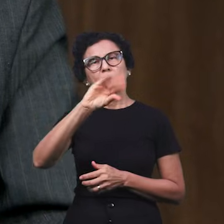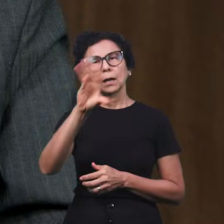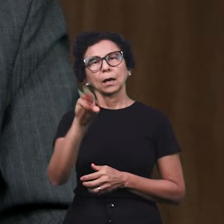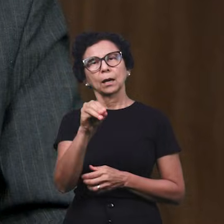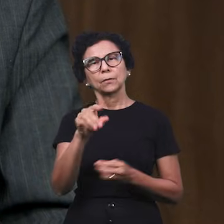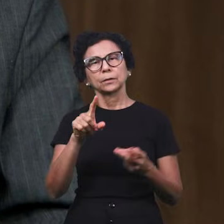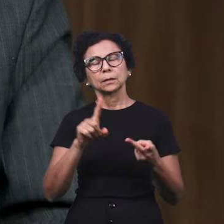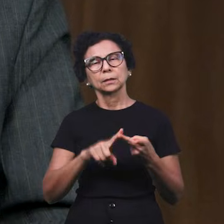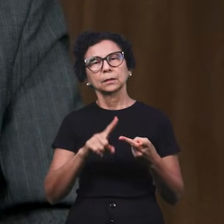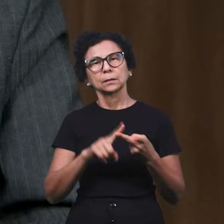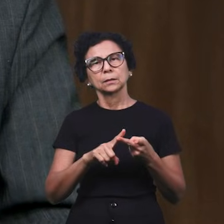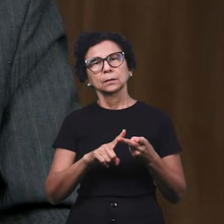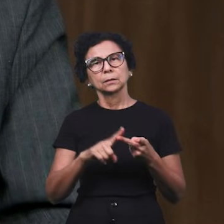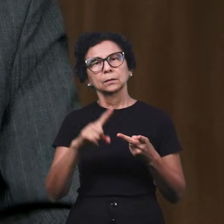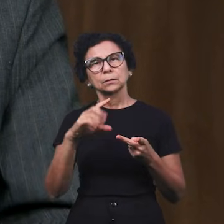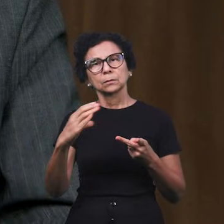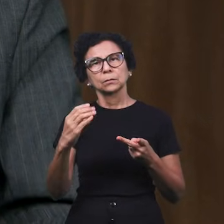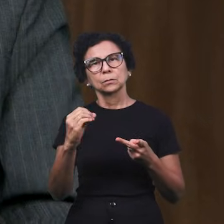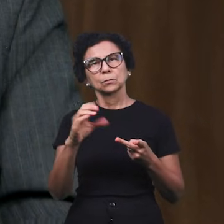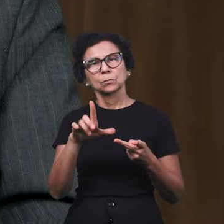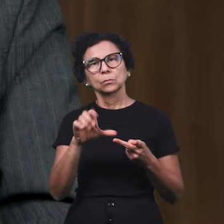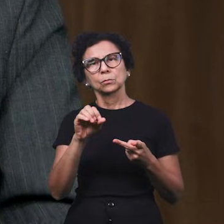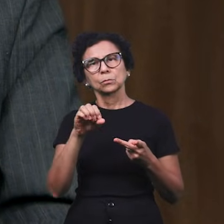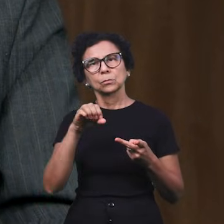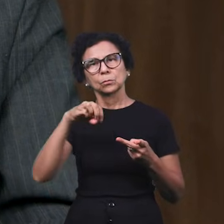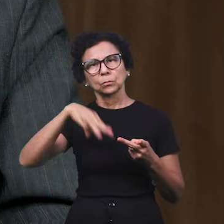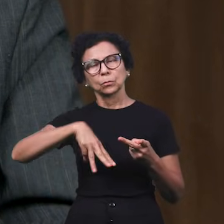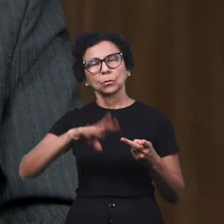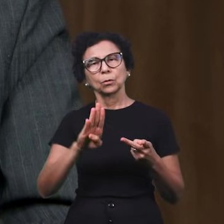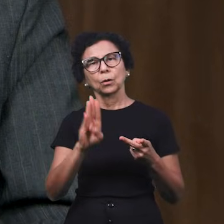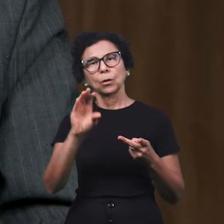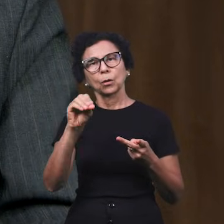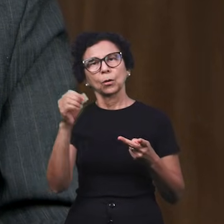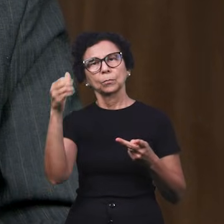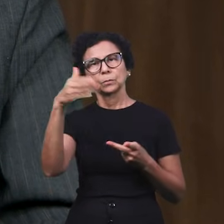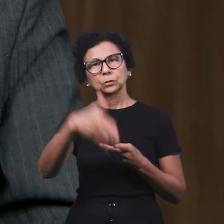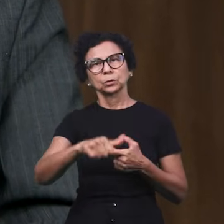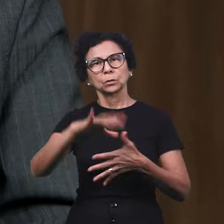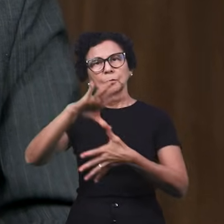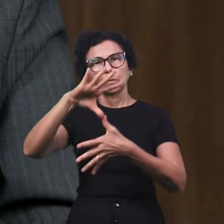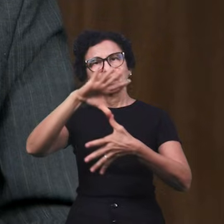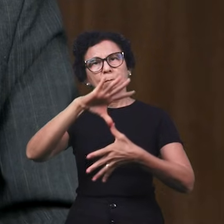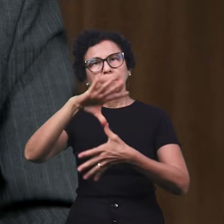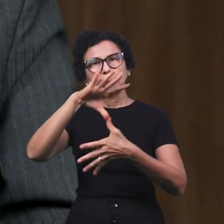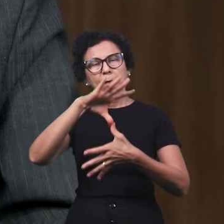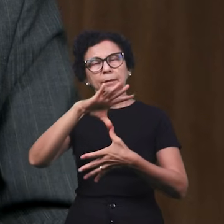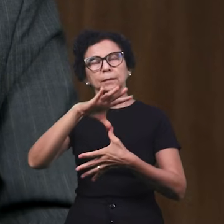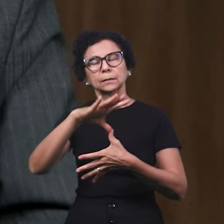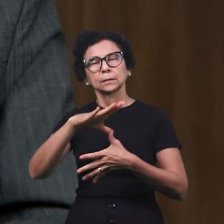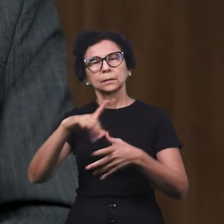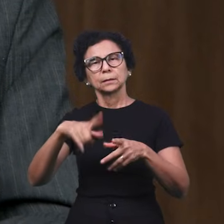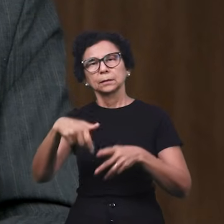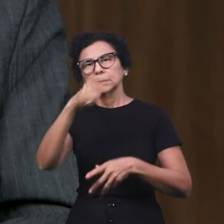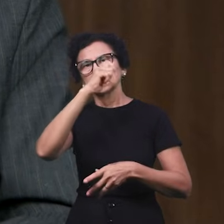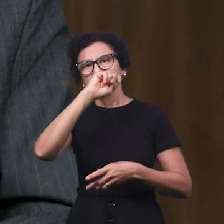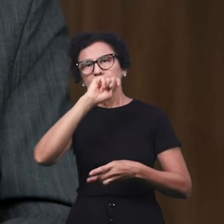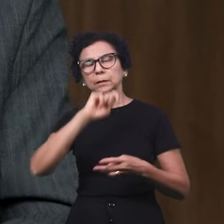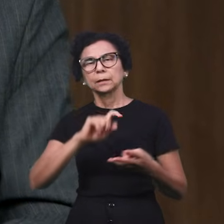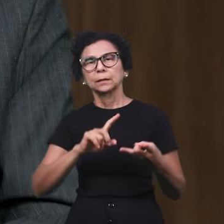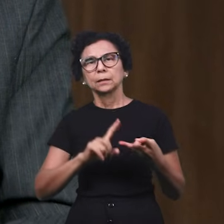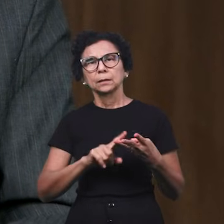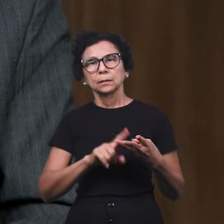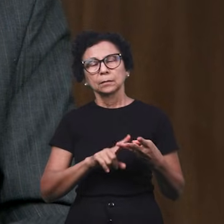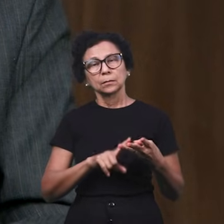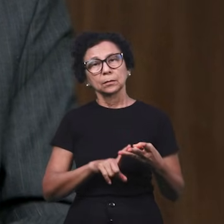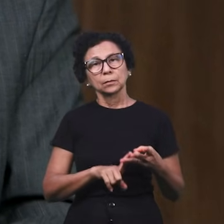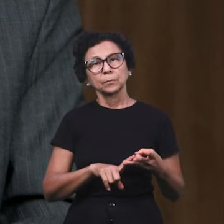África. Cristóvão Colombo, 1492, chegada à América a serviço da Espanha.